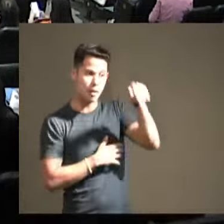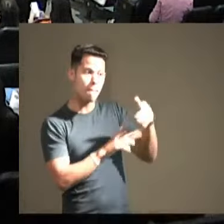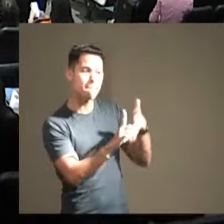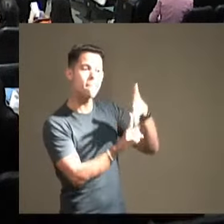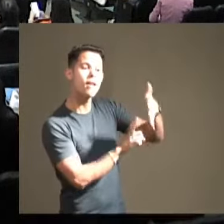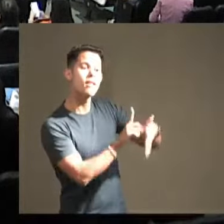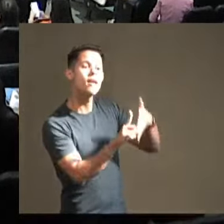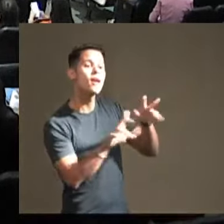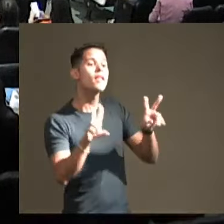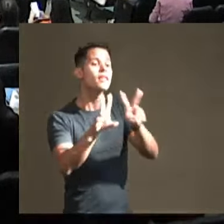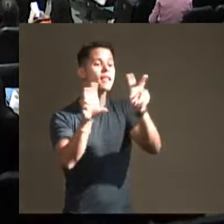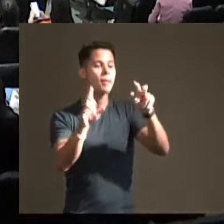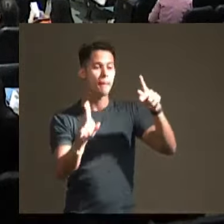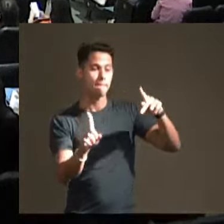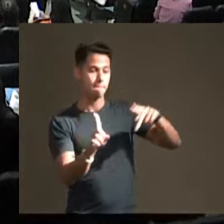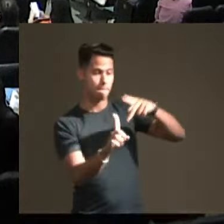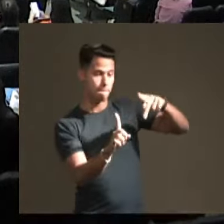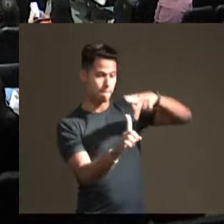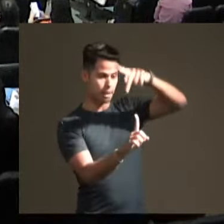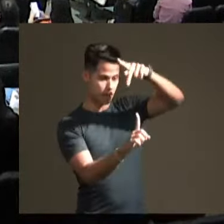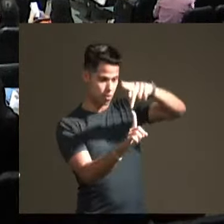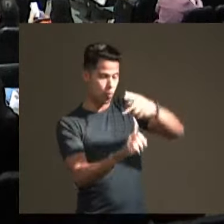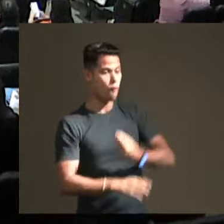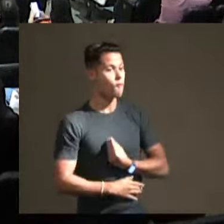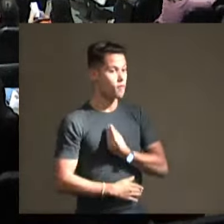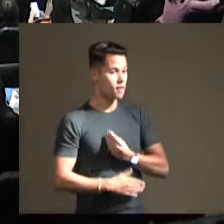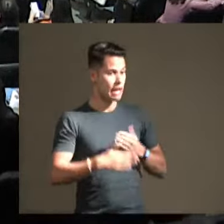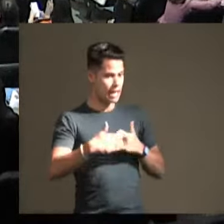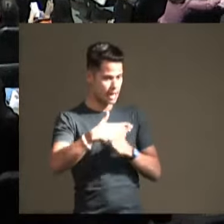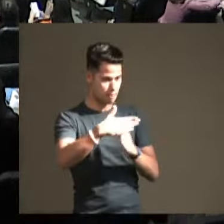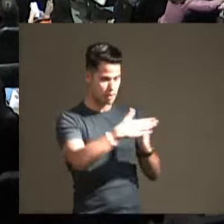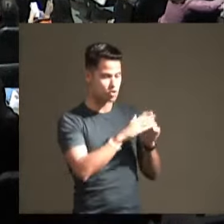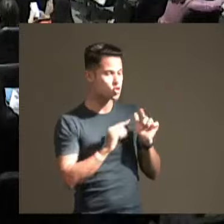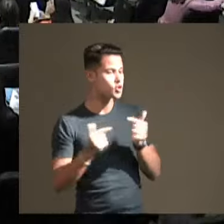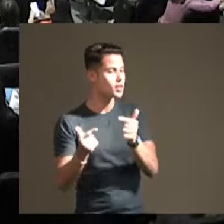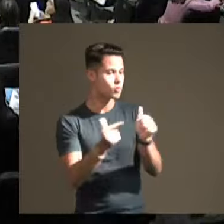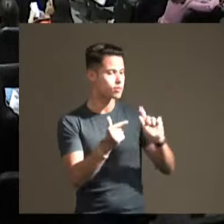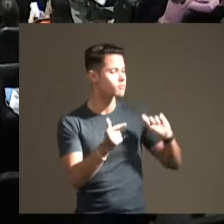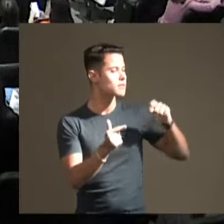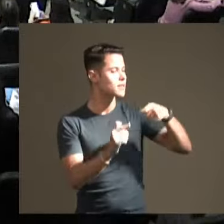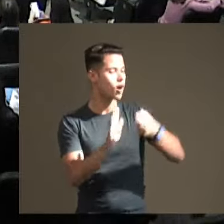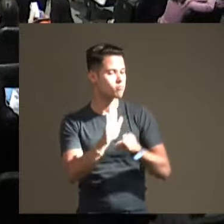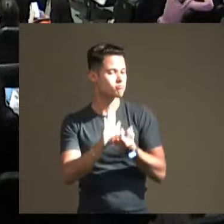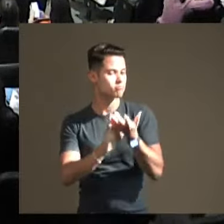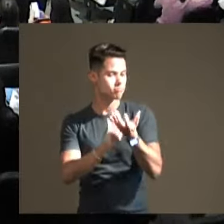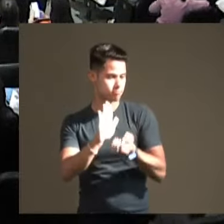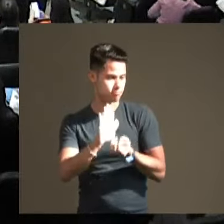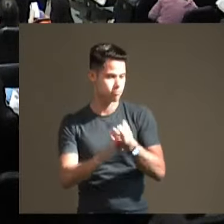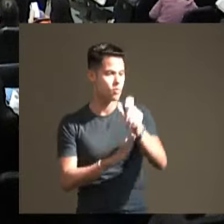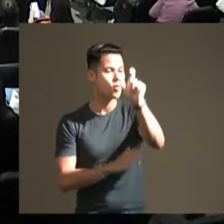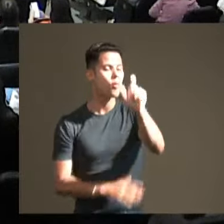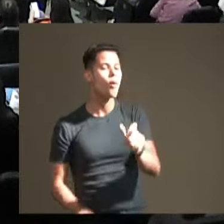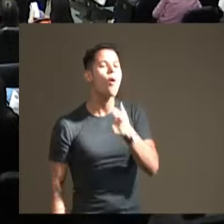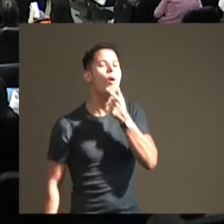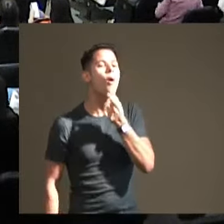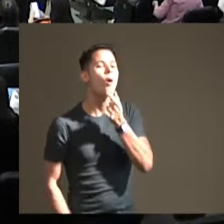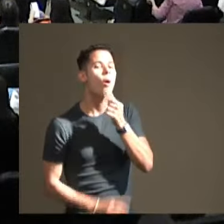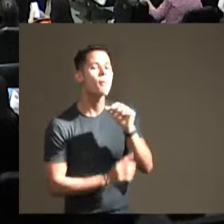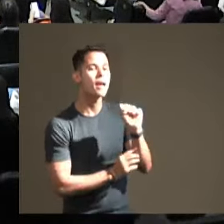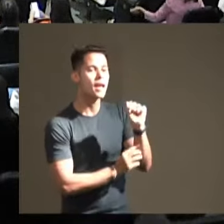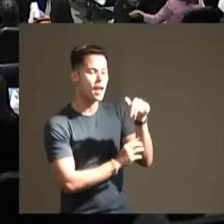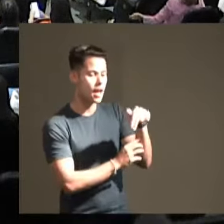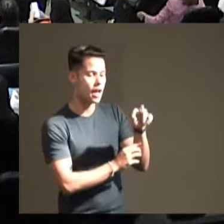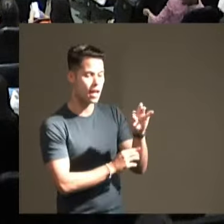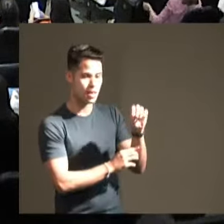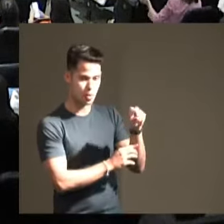o Plano Viver Sem Limites, com o nosso palestrante Antônio José do Nascimento Ferreira, que é